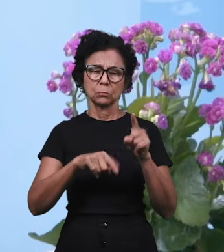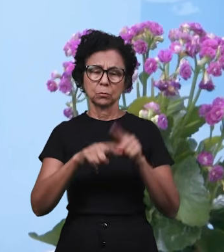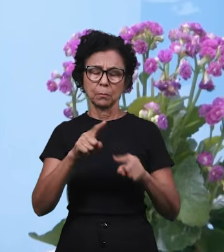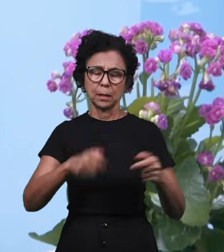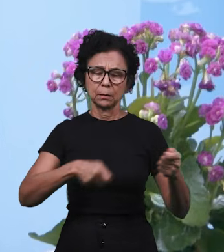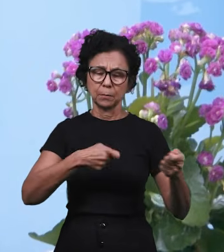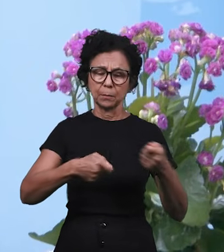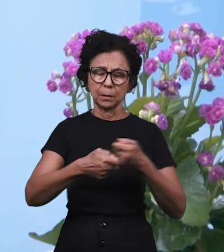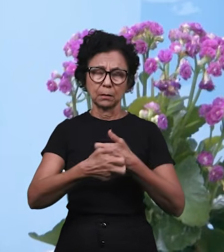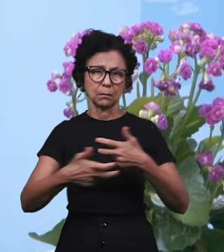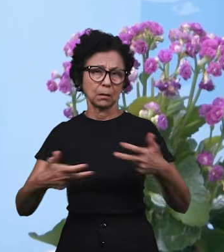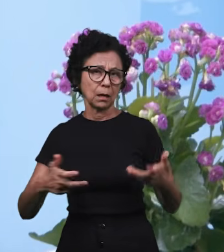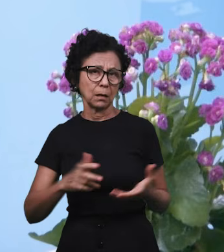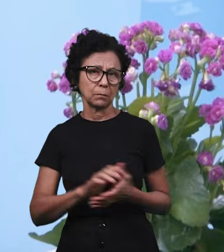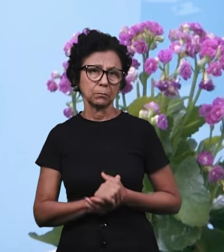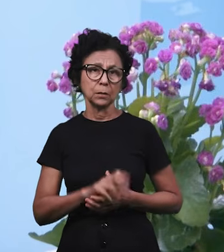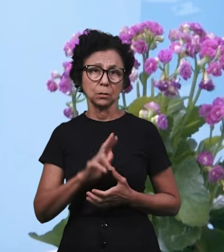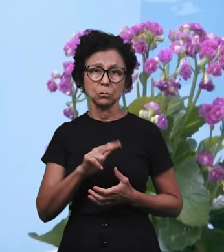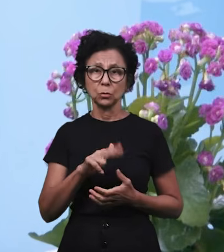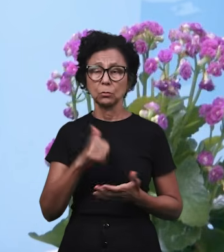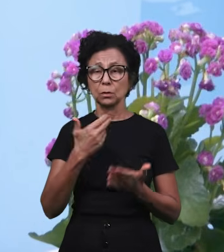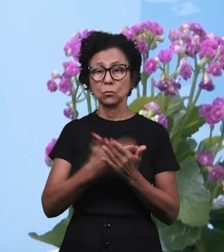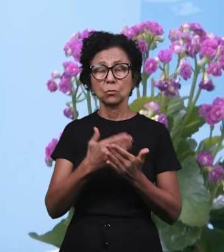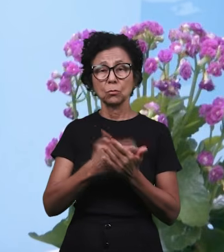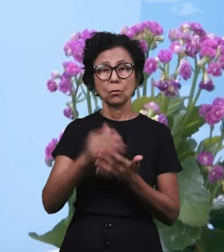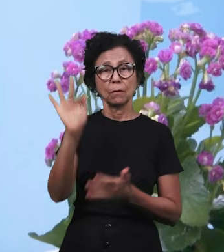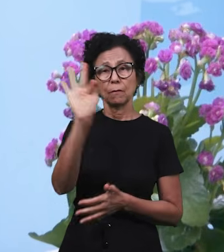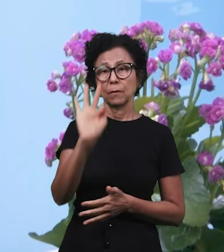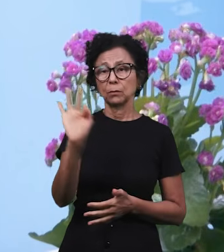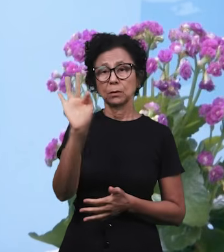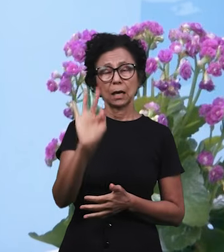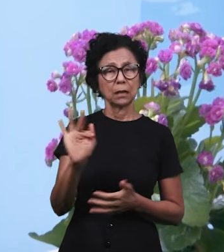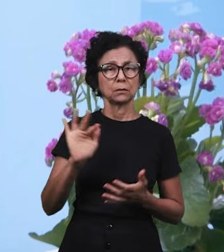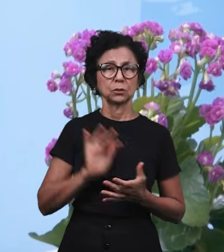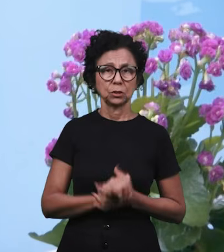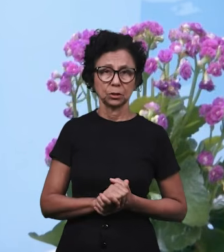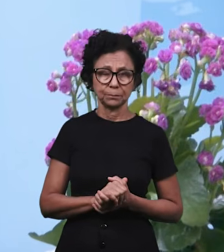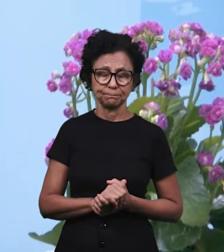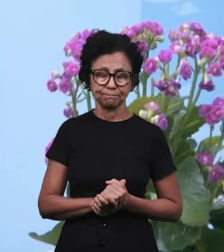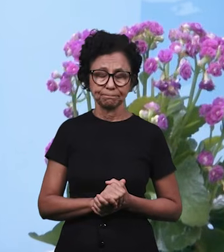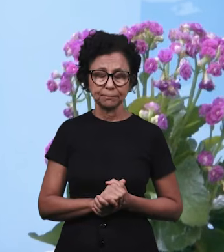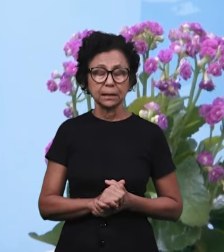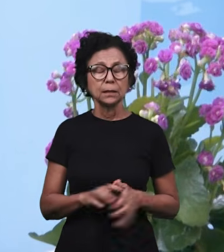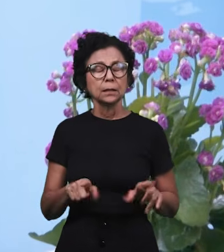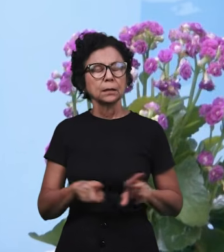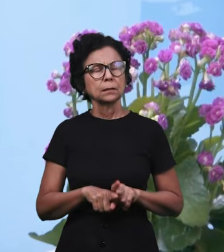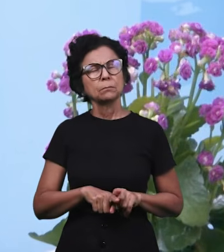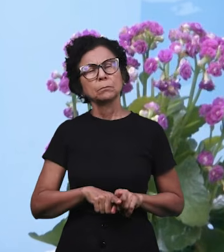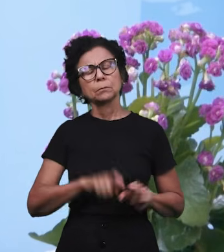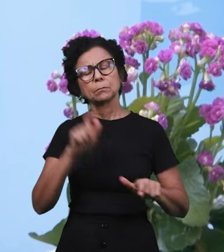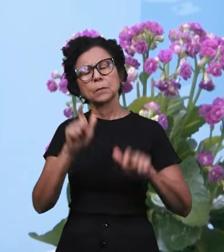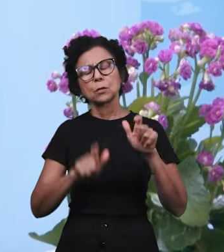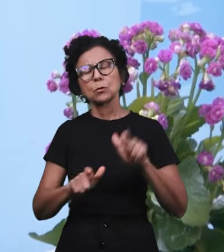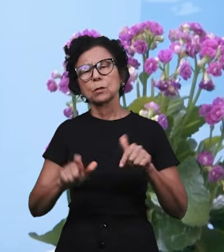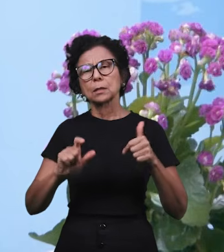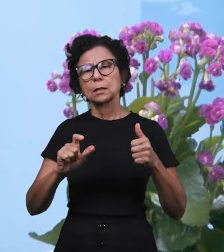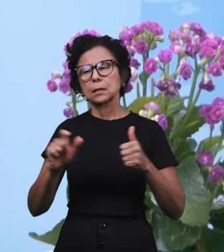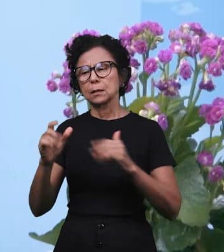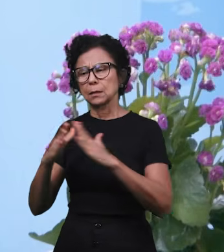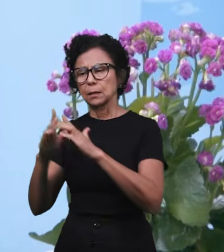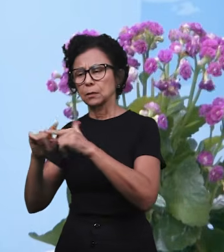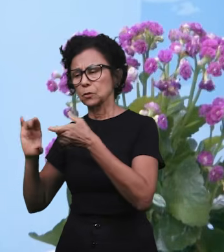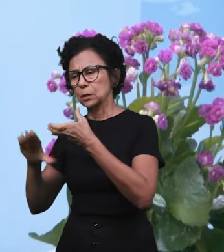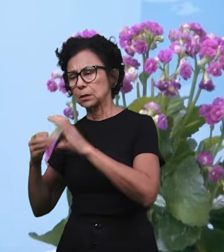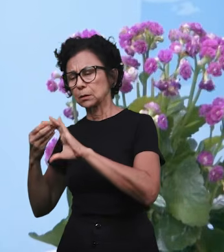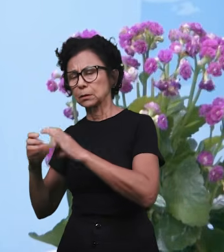fizeram vocalização na FAMES, estudo de voz, de canto na FAMES, mas que cantam na igreja. Não estamos falando que a técnica não é importante.